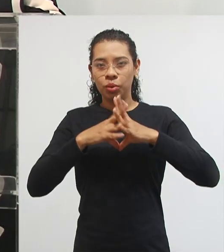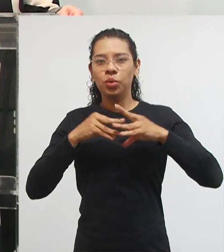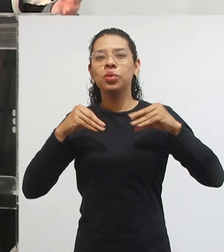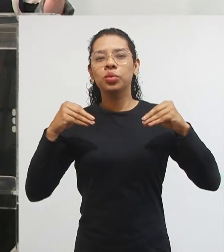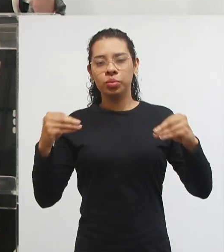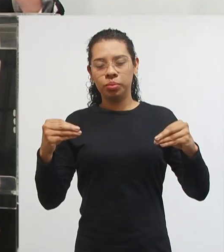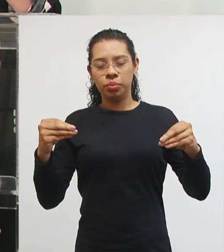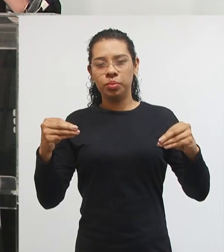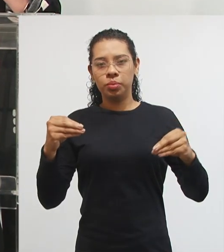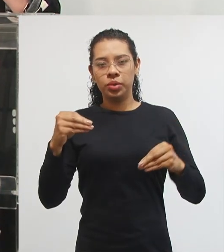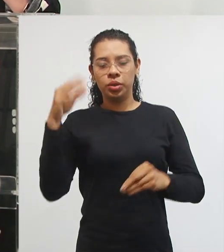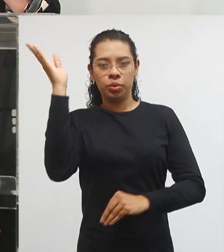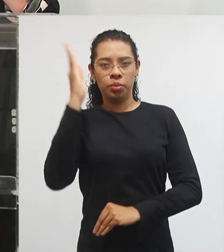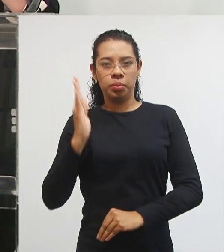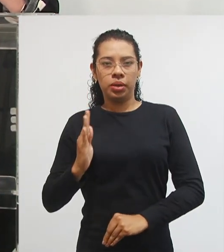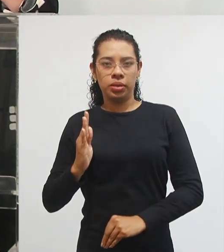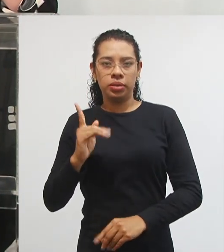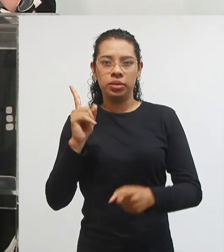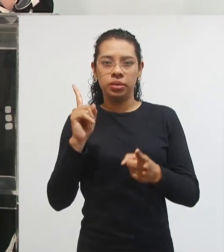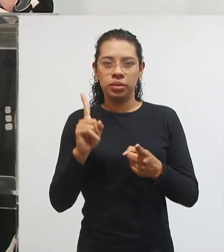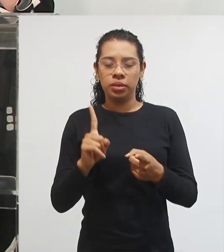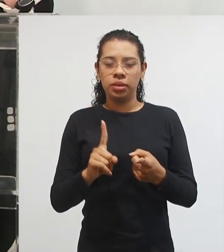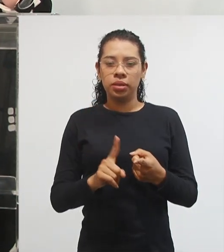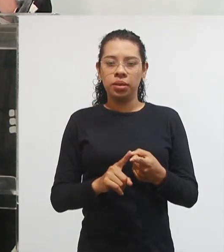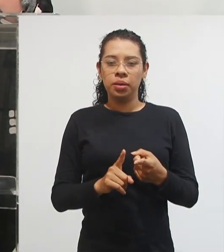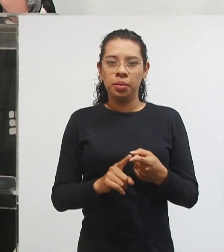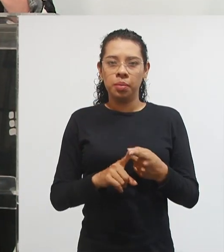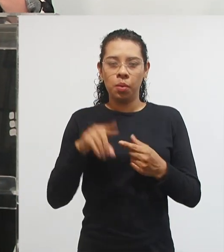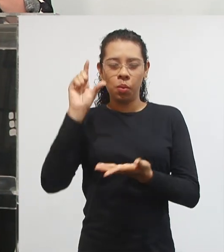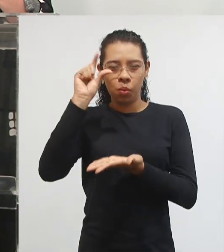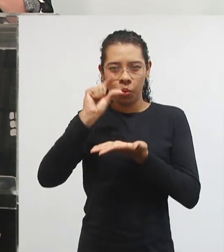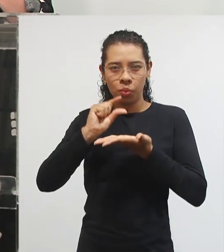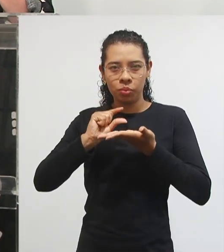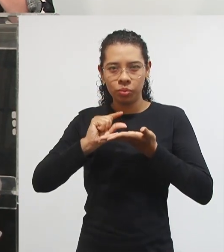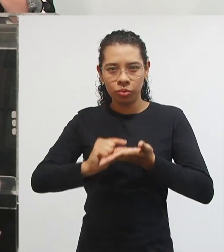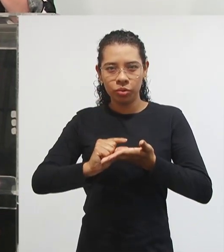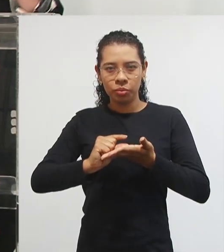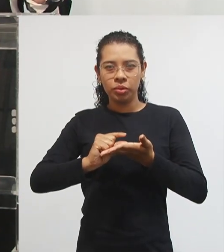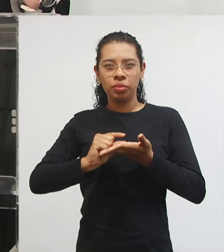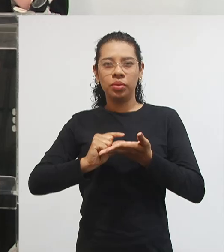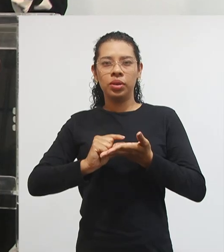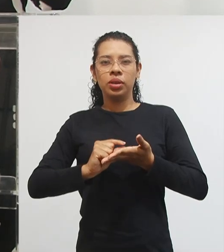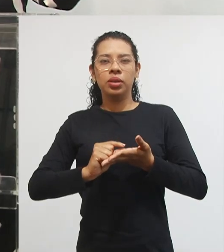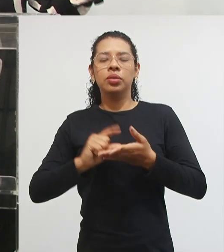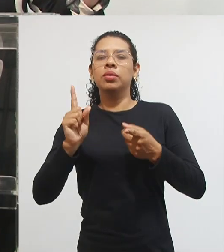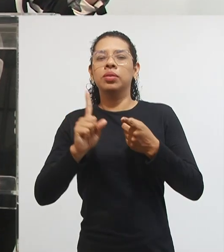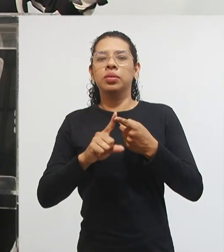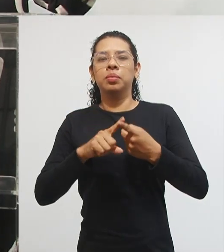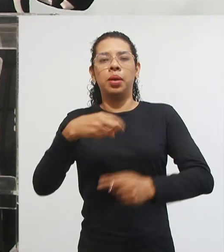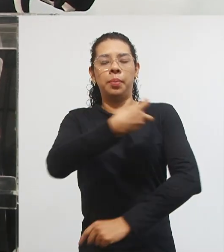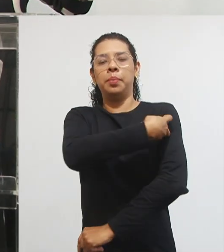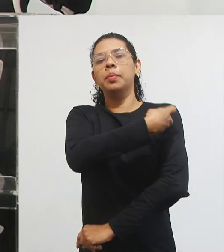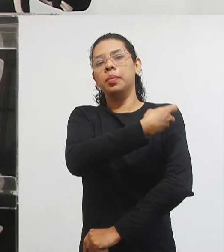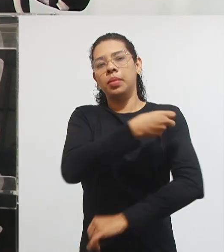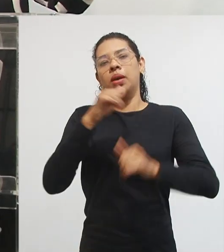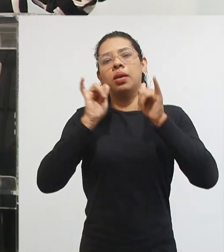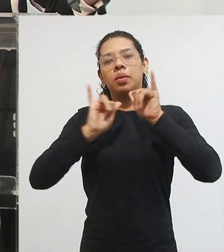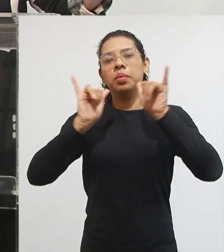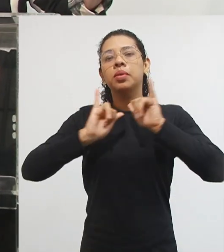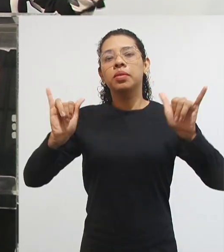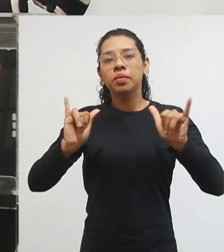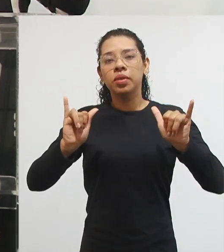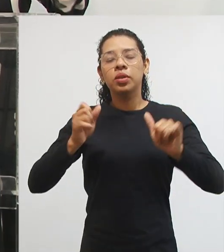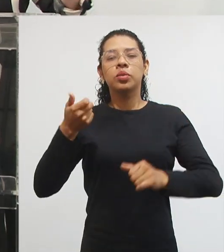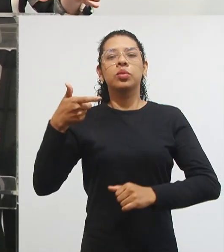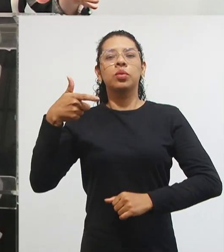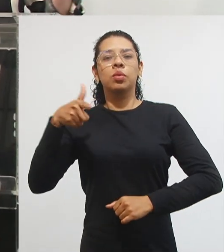né? E por conta de ter diminuído um pouco essas campanhas de vacinação e, por outro lado, ter vindo